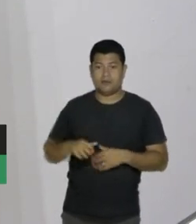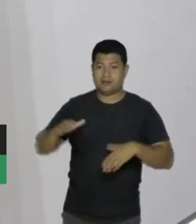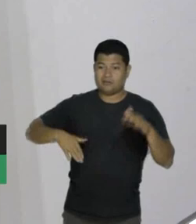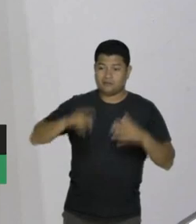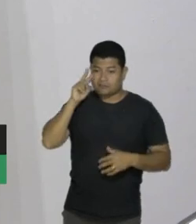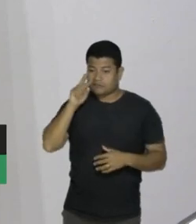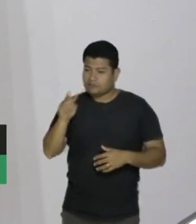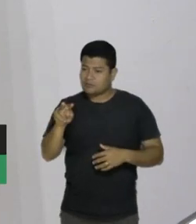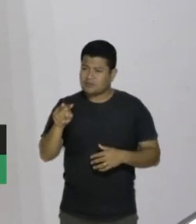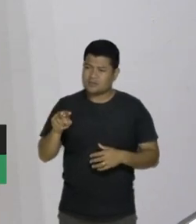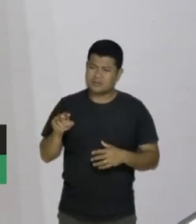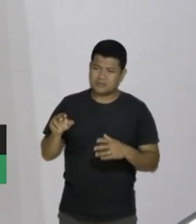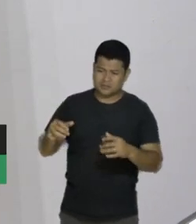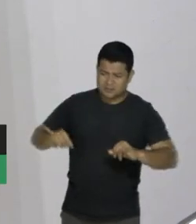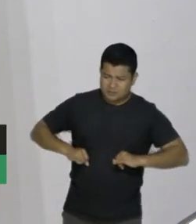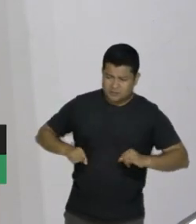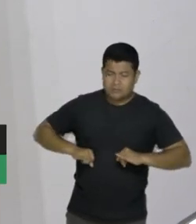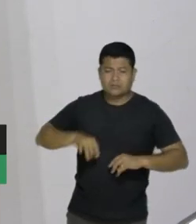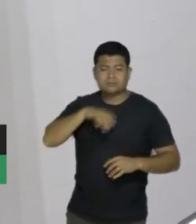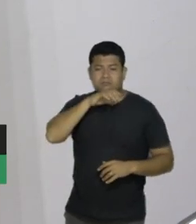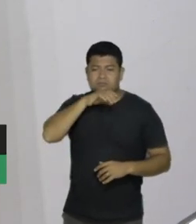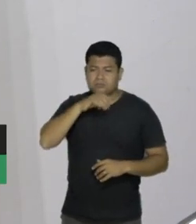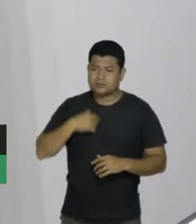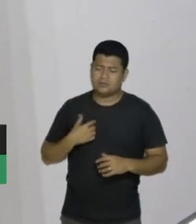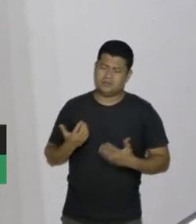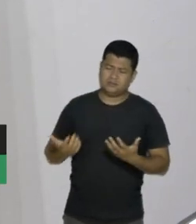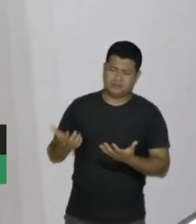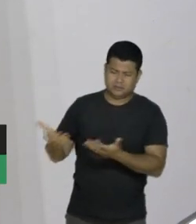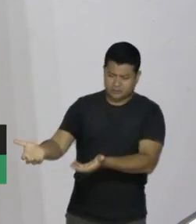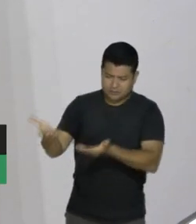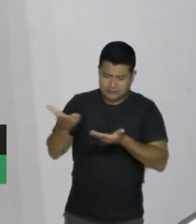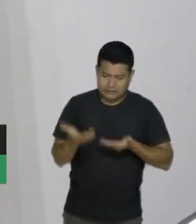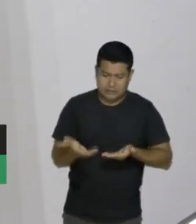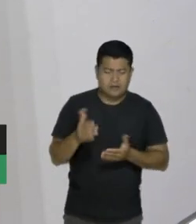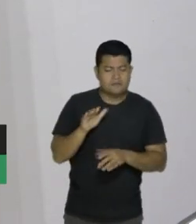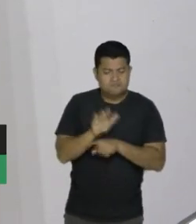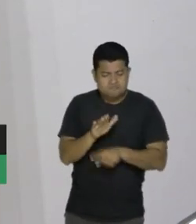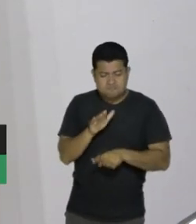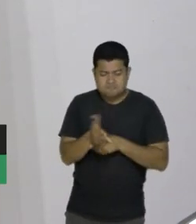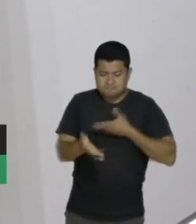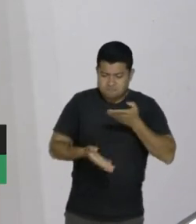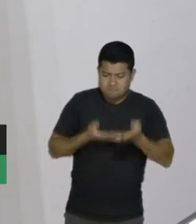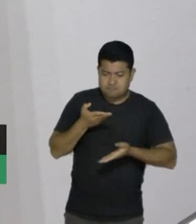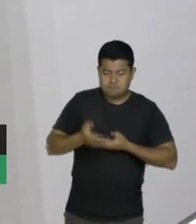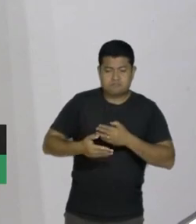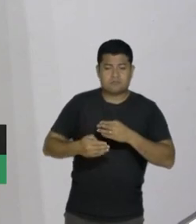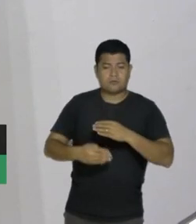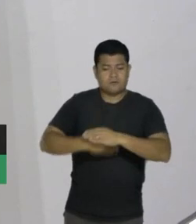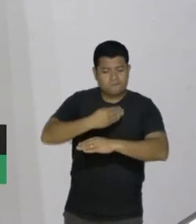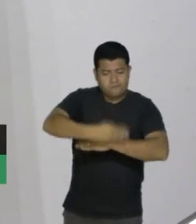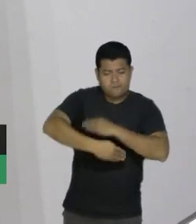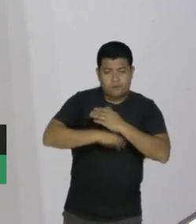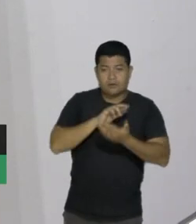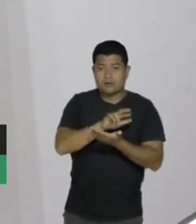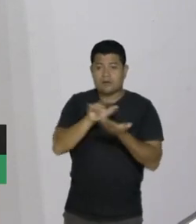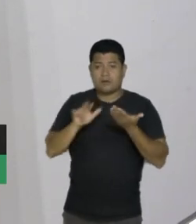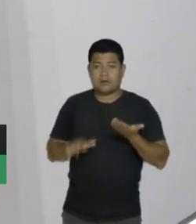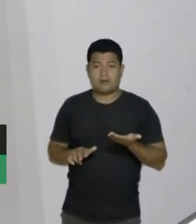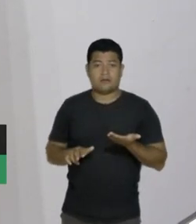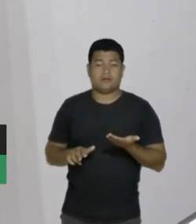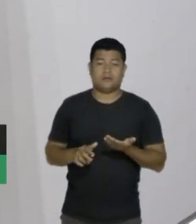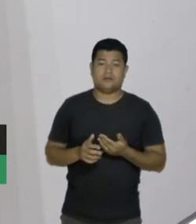vem traz acolhe limpa as feridas protege E aí vai fazendo essa atividade importante